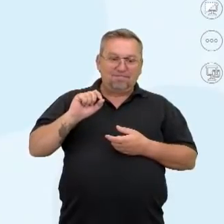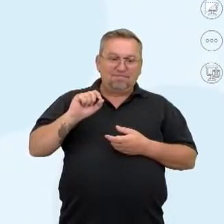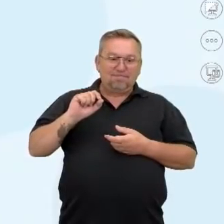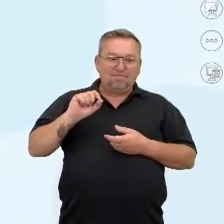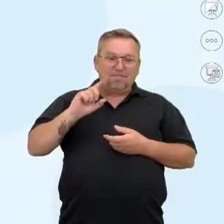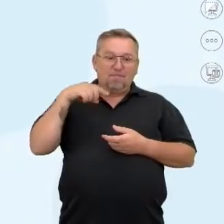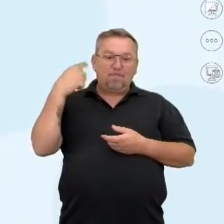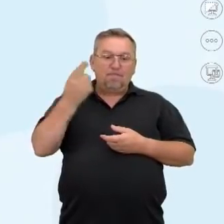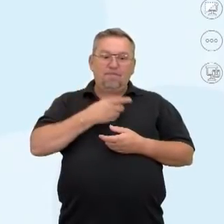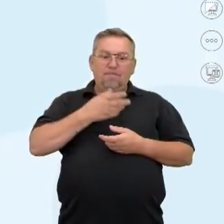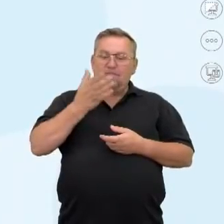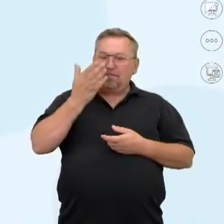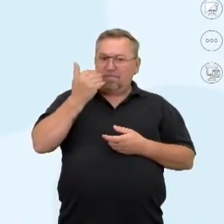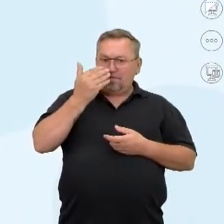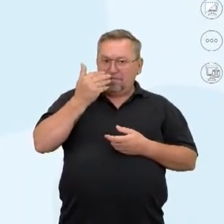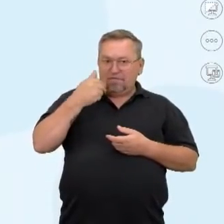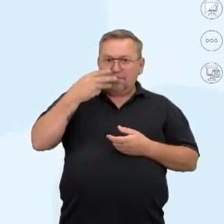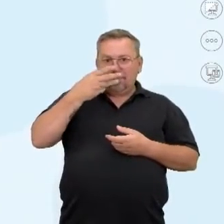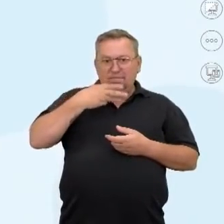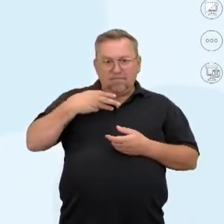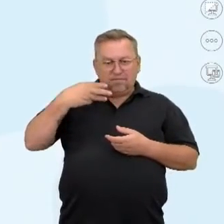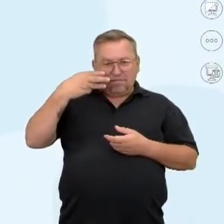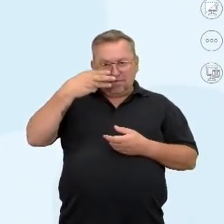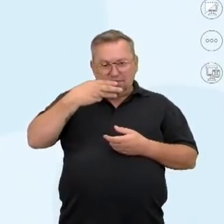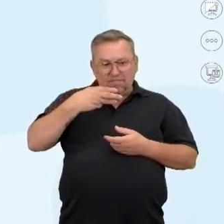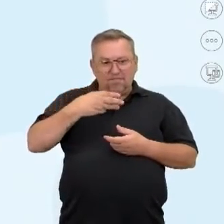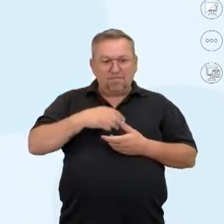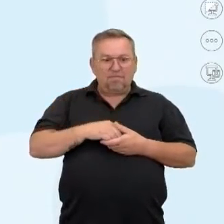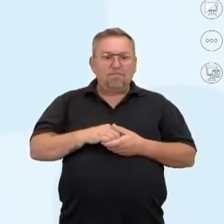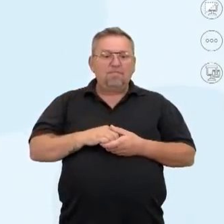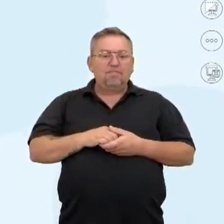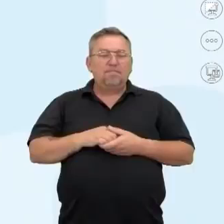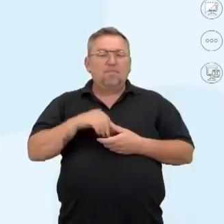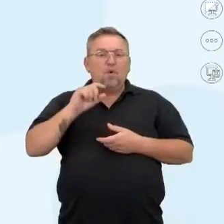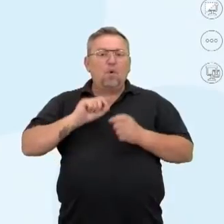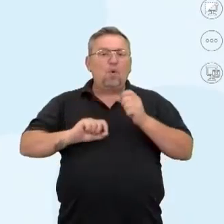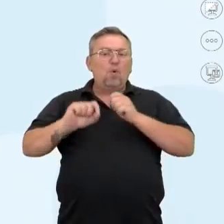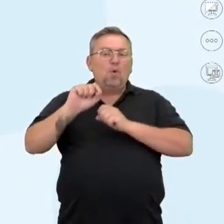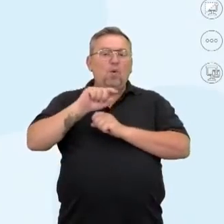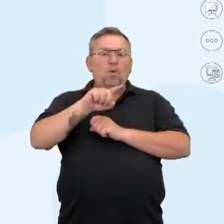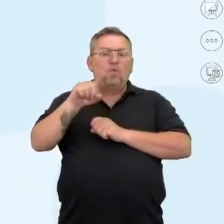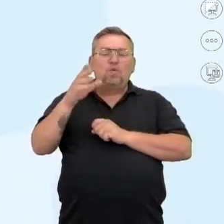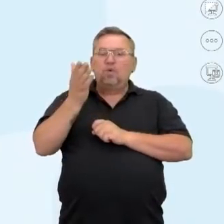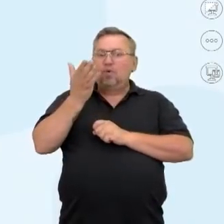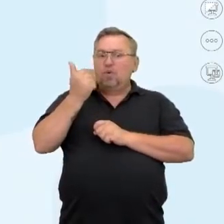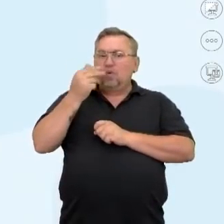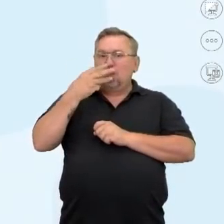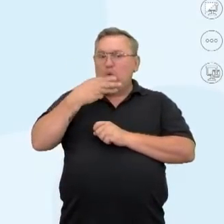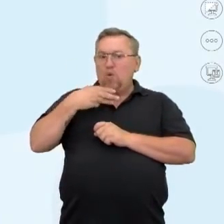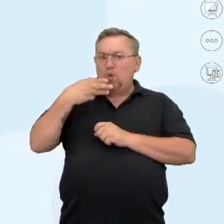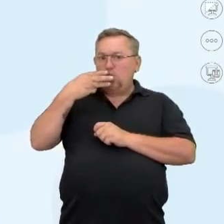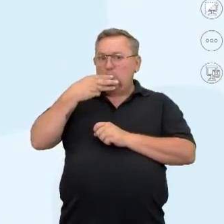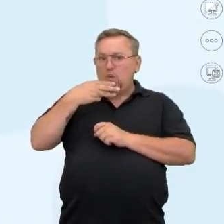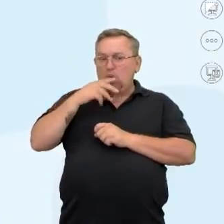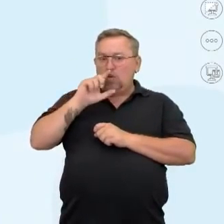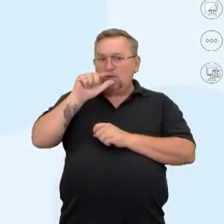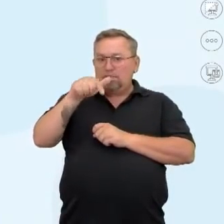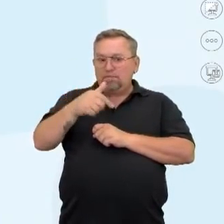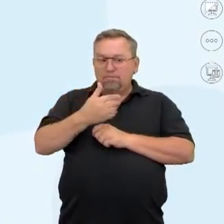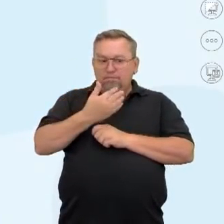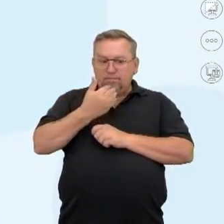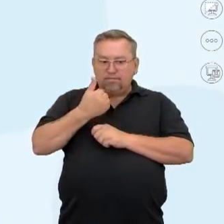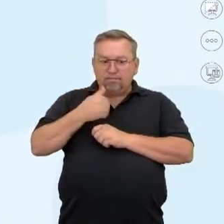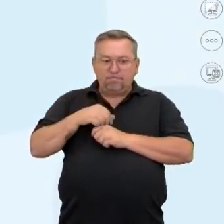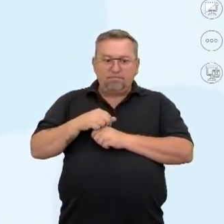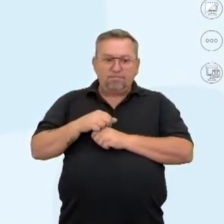nós comemos tortino de sobremesa. Então a pergunta tem que ser a pergunta: o que vocês comeram de sobremesa? Aqui a